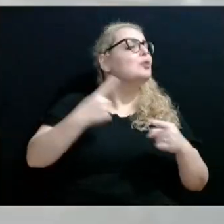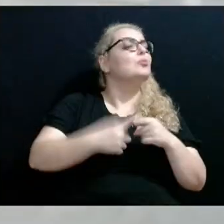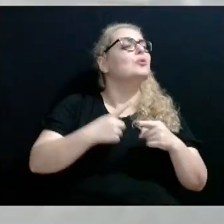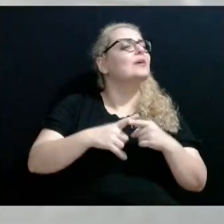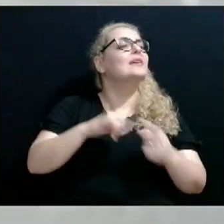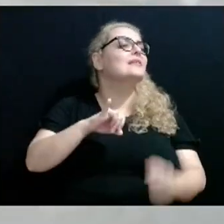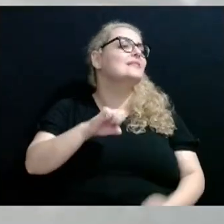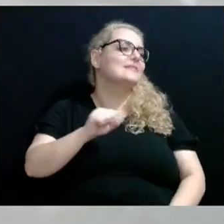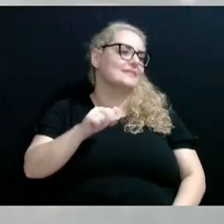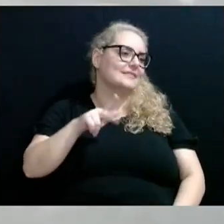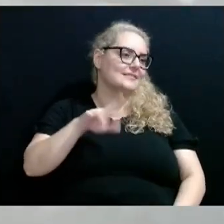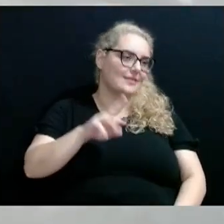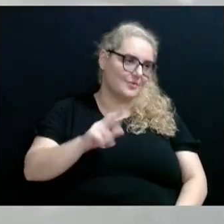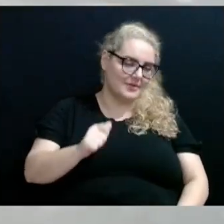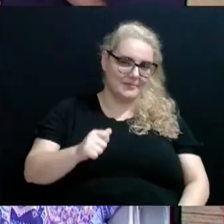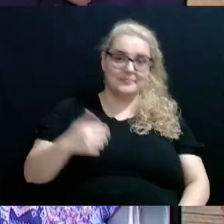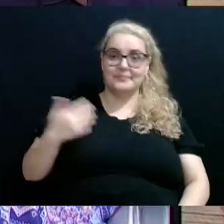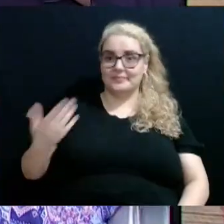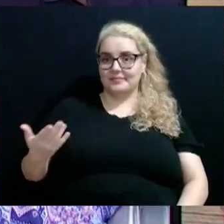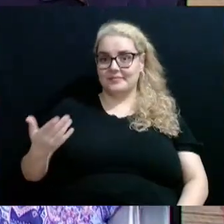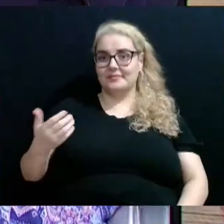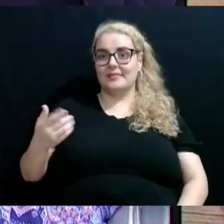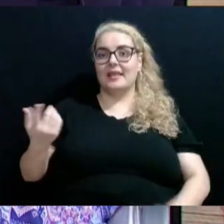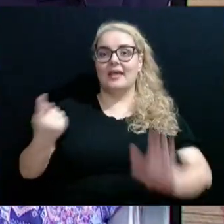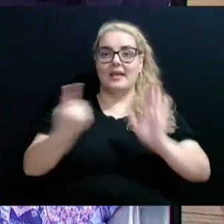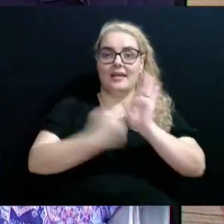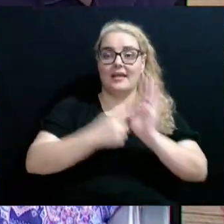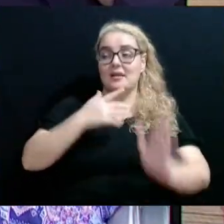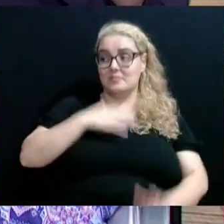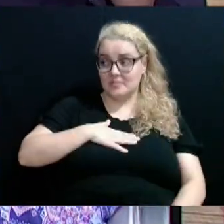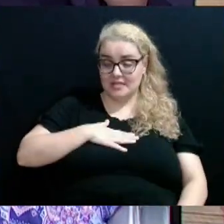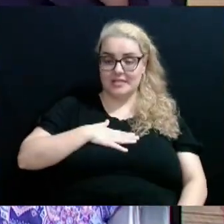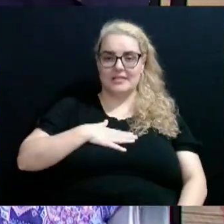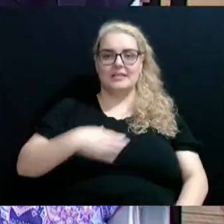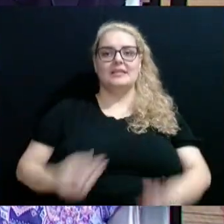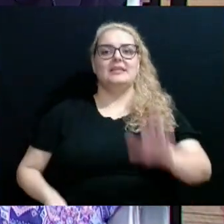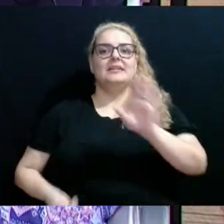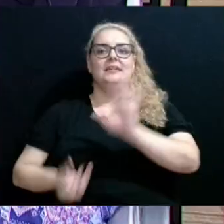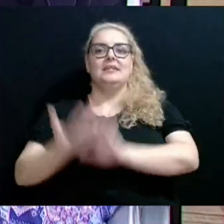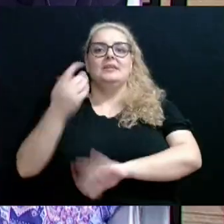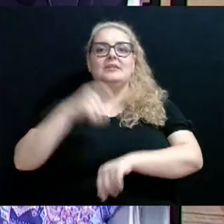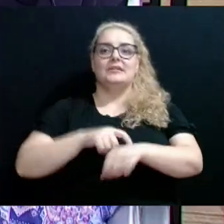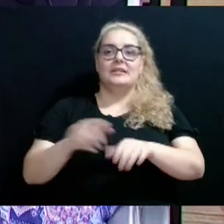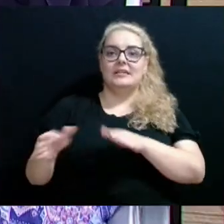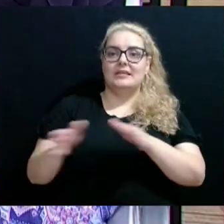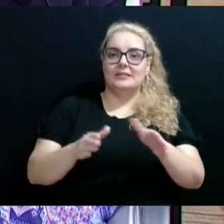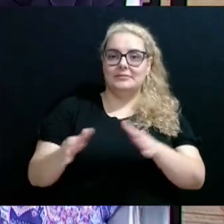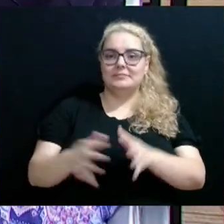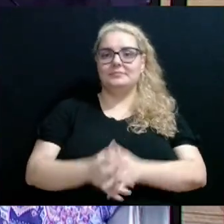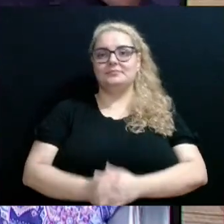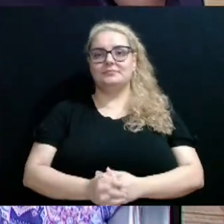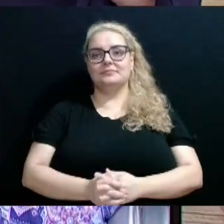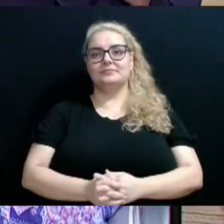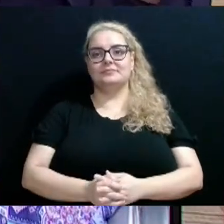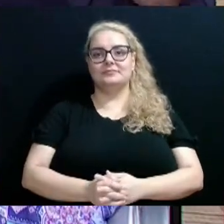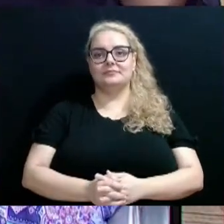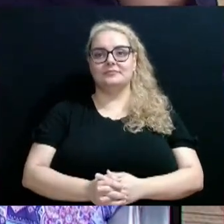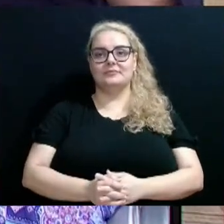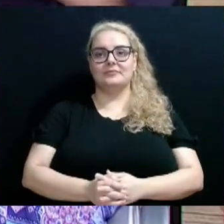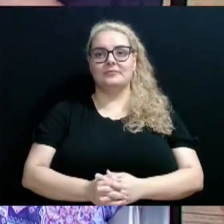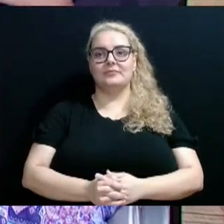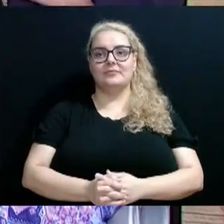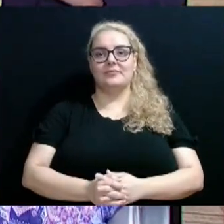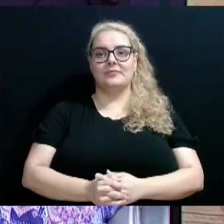Vamos lá. Isaura é o nome da minha marca. E ela nasceu naquele momento que eu falei, vou abrir